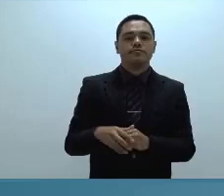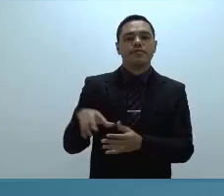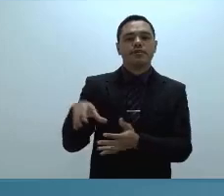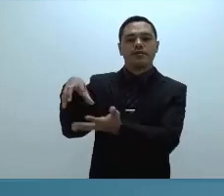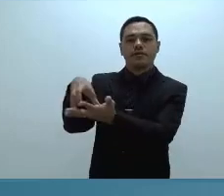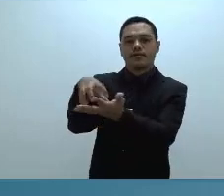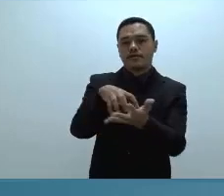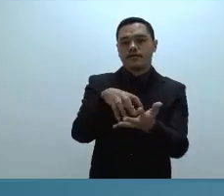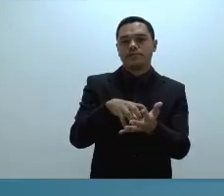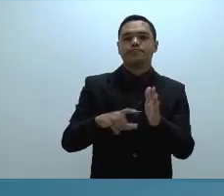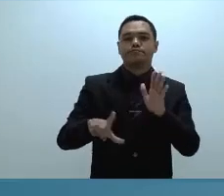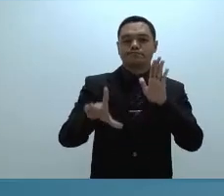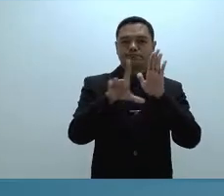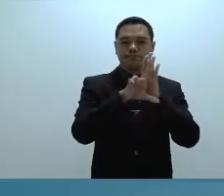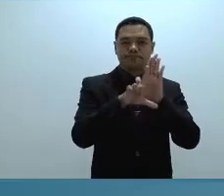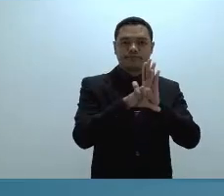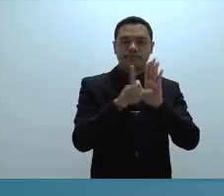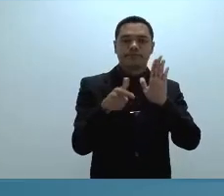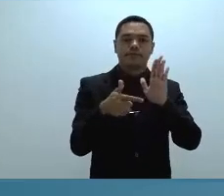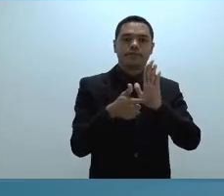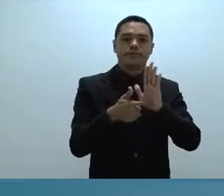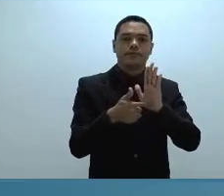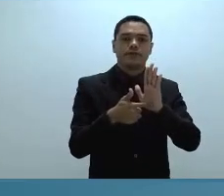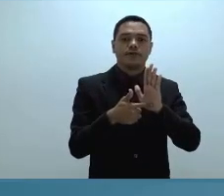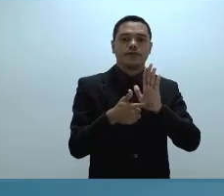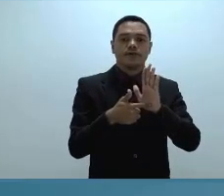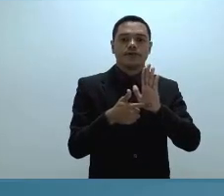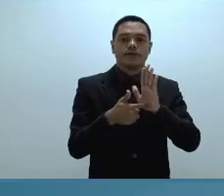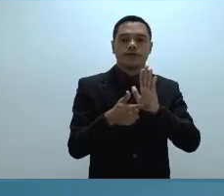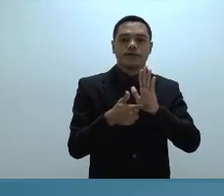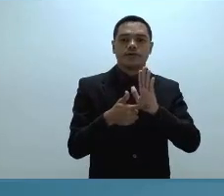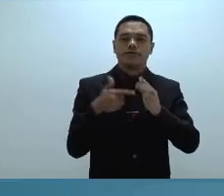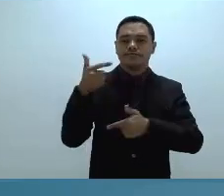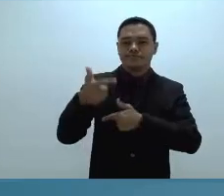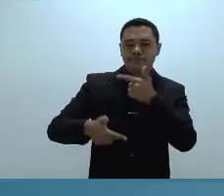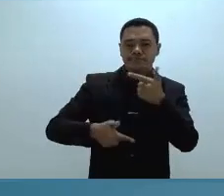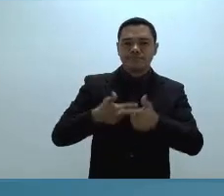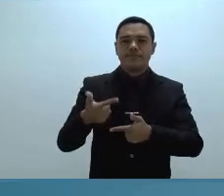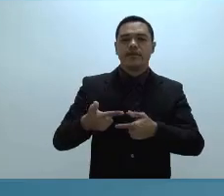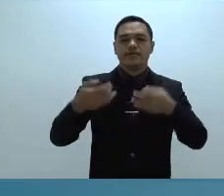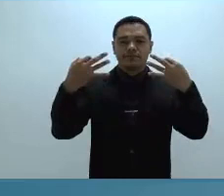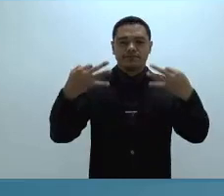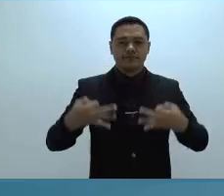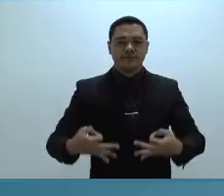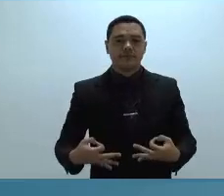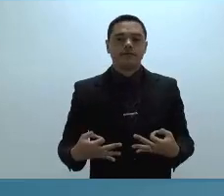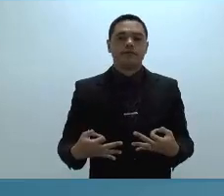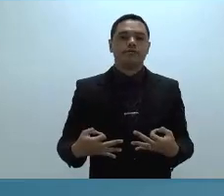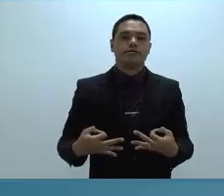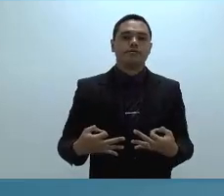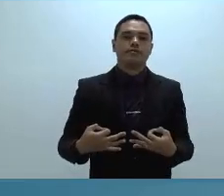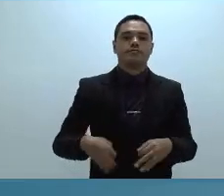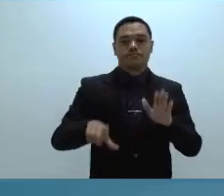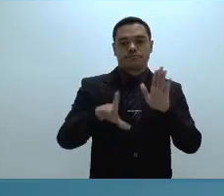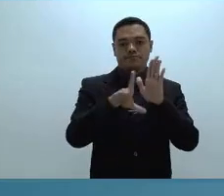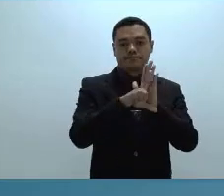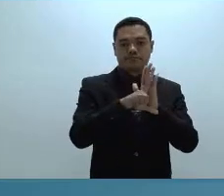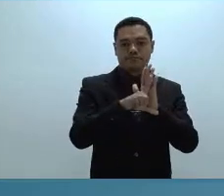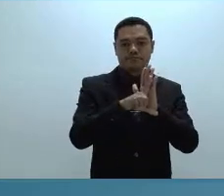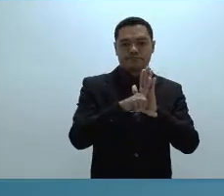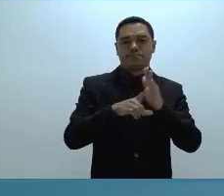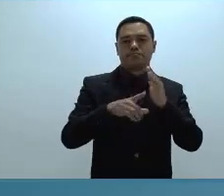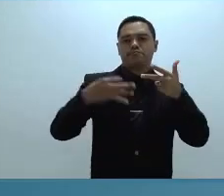da concessão e diz respeito à prestação de serviço adequado, estabelecida unitariamente pelo poder